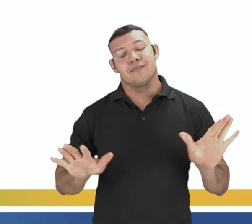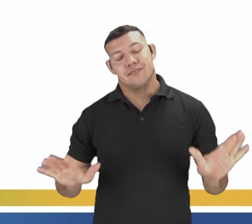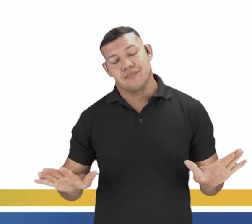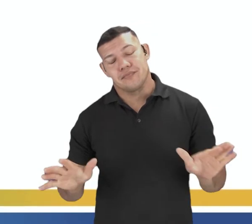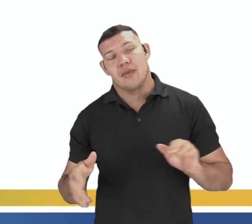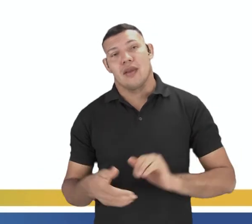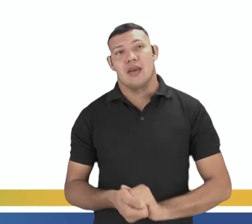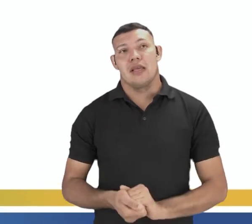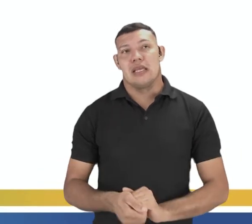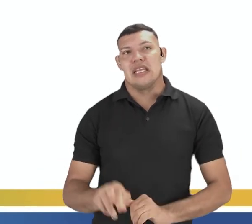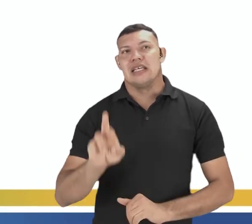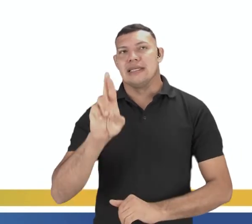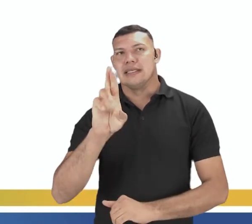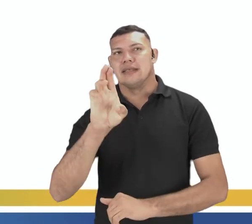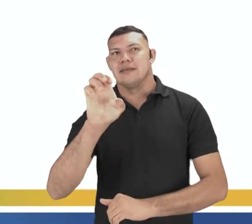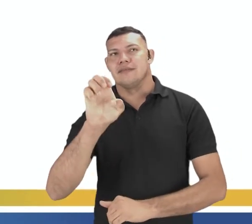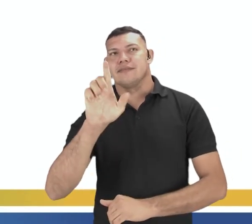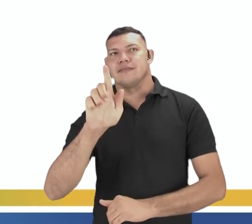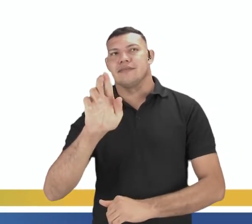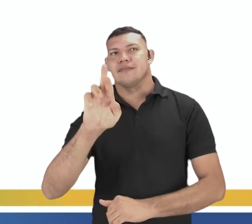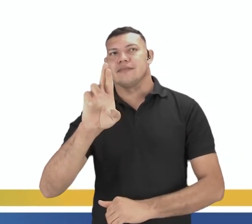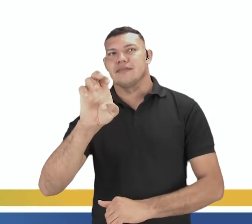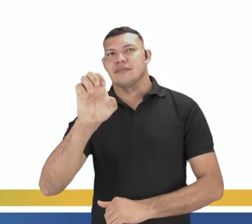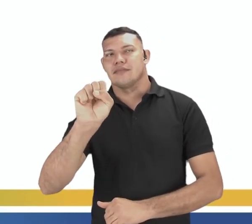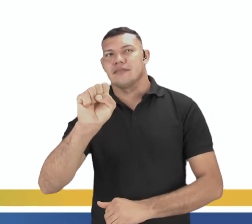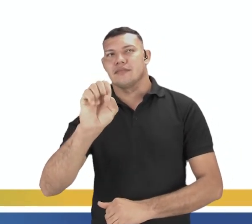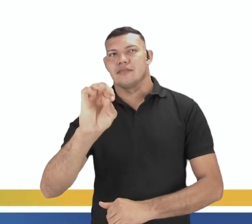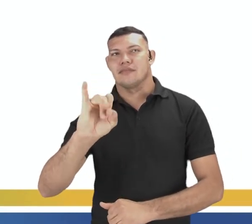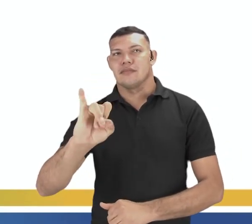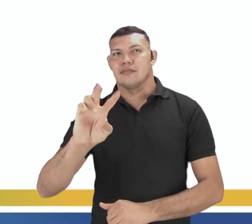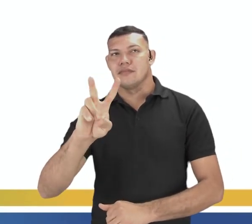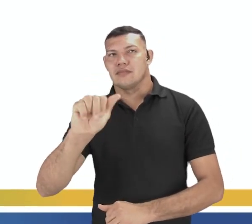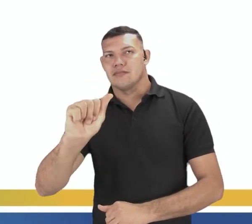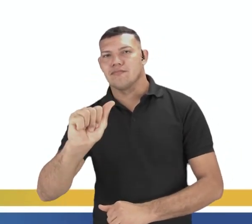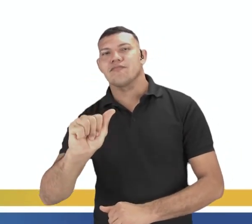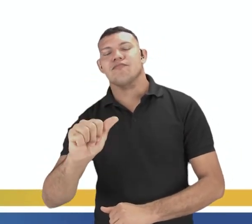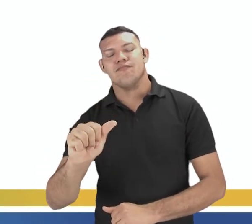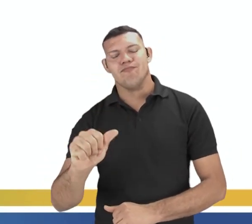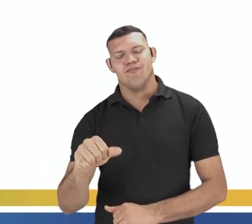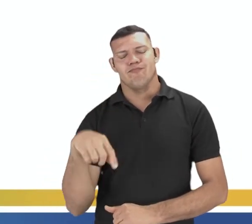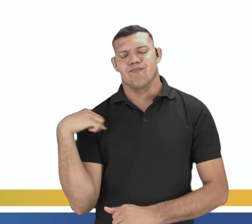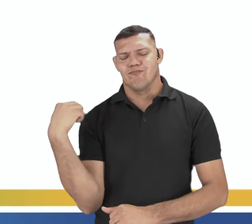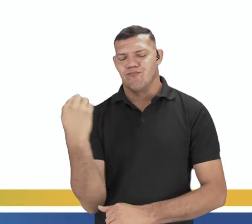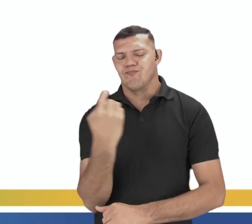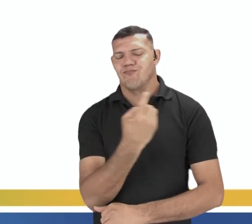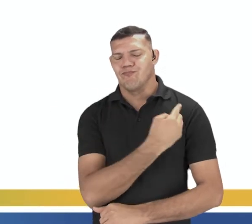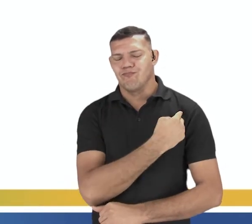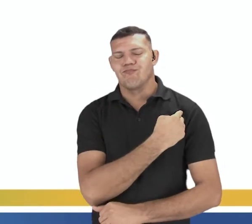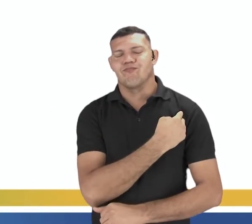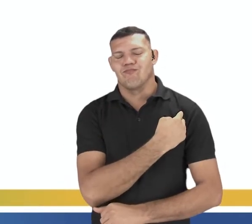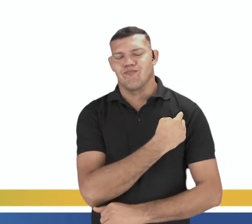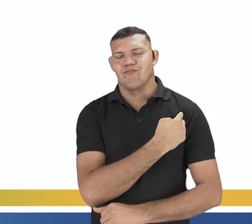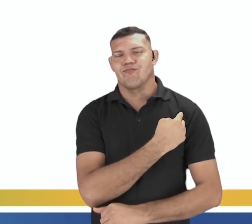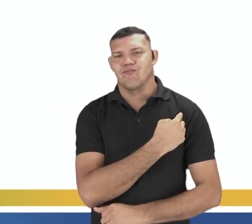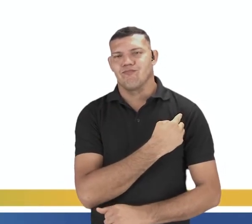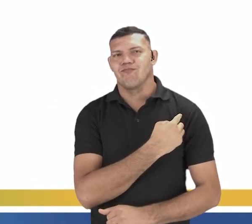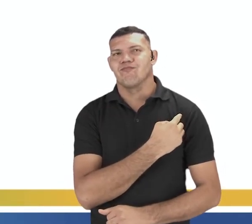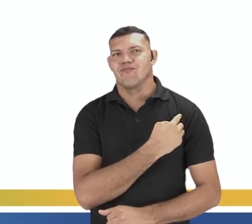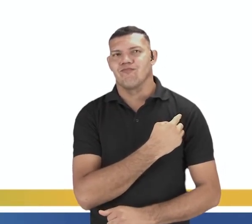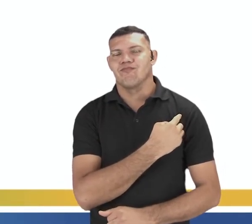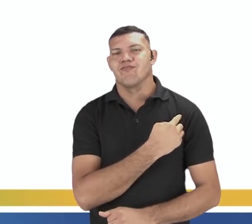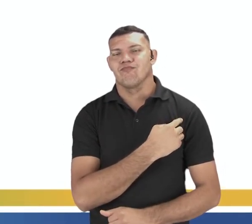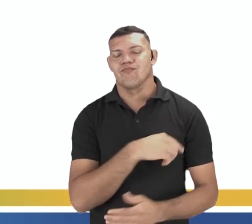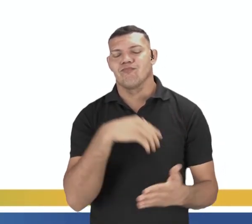da regressiva, temos aqui um segundo exemplo. Tivemos uma grande perda